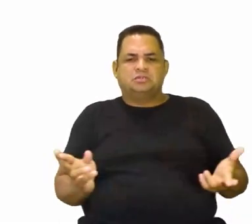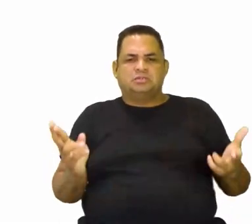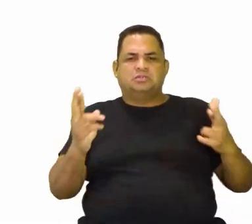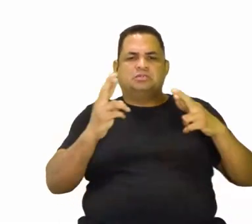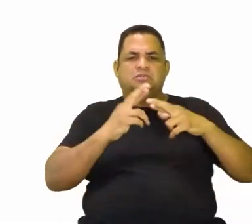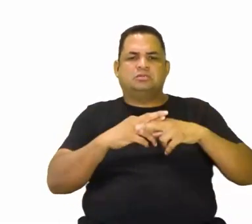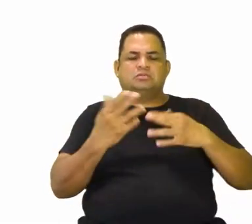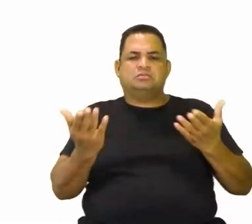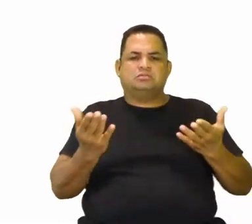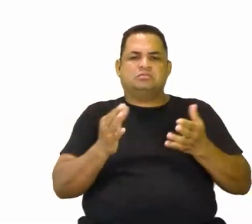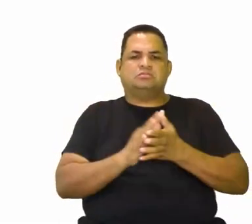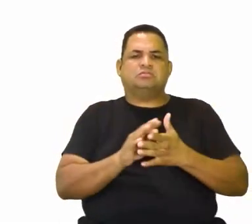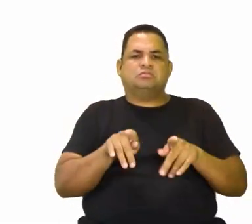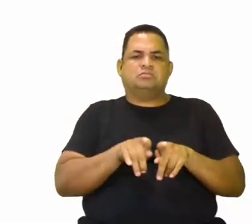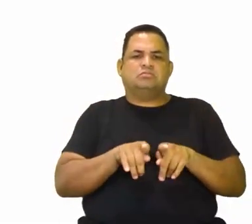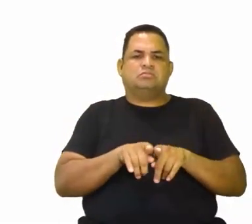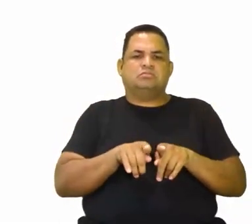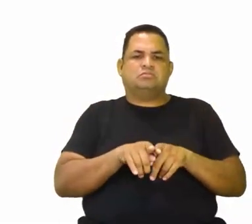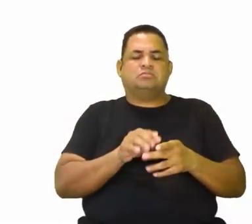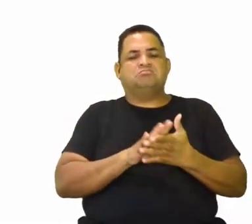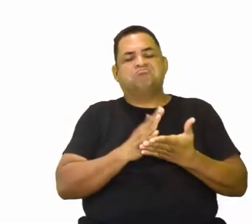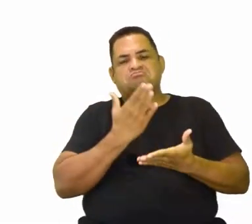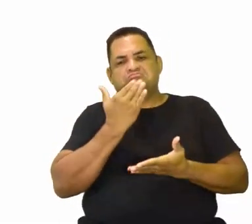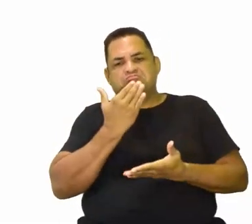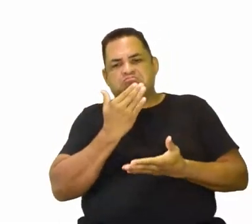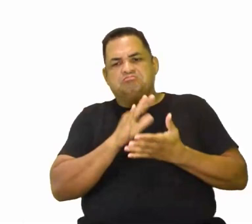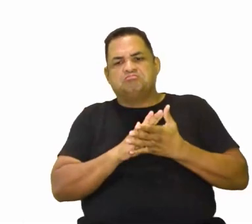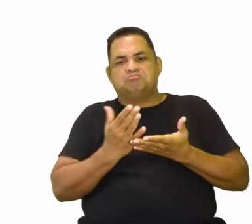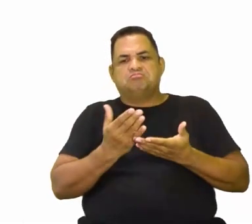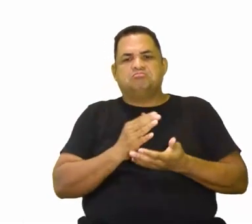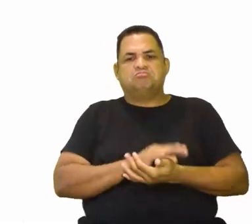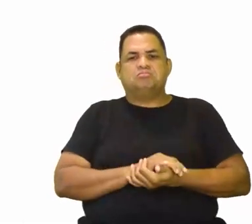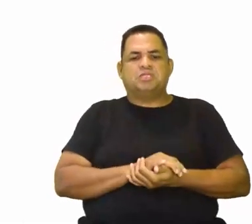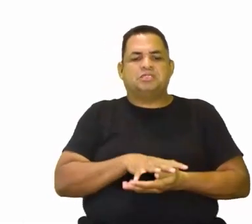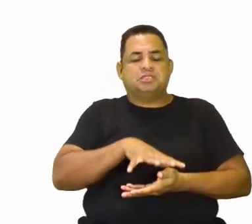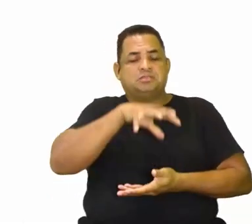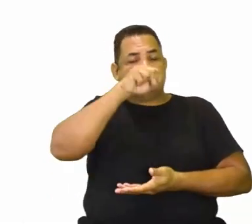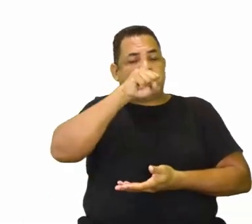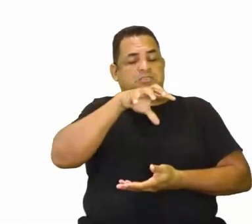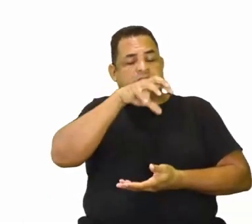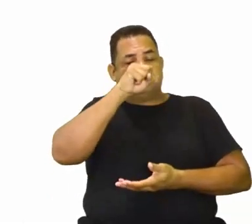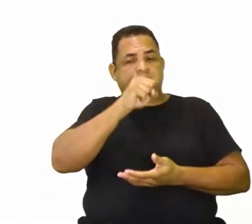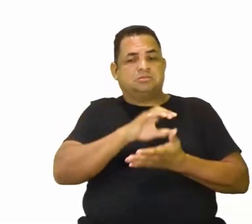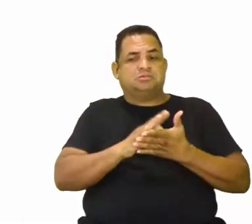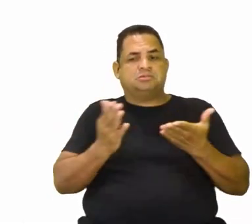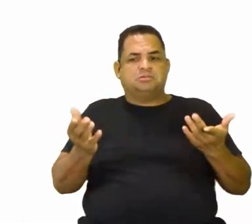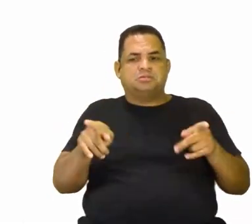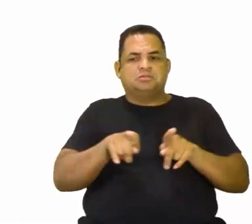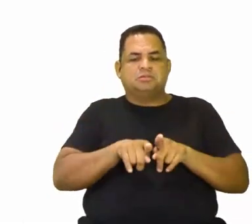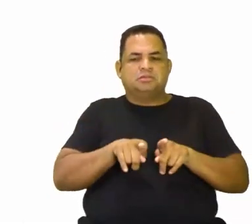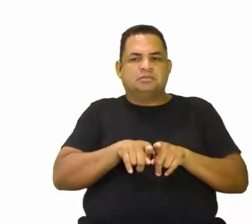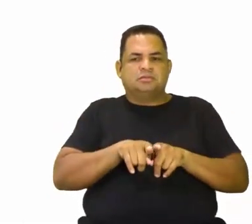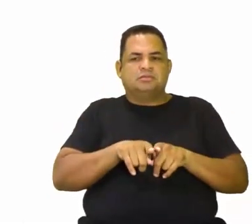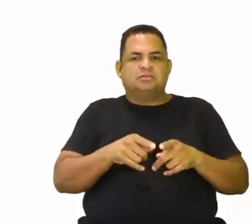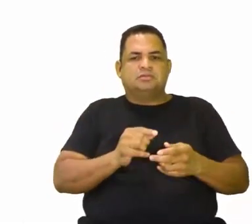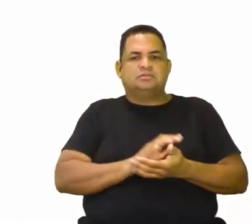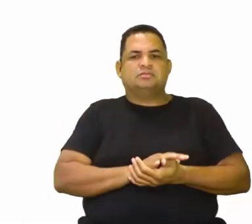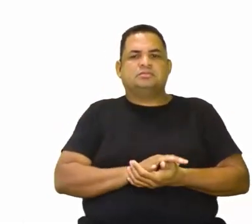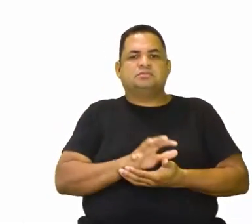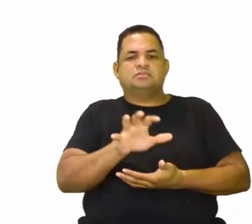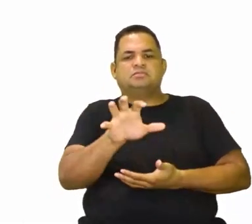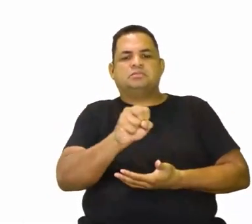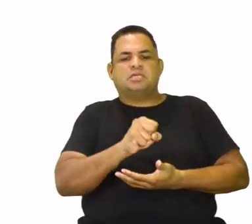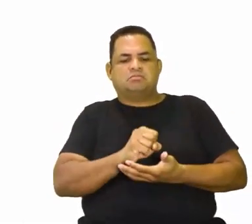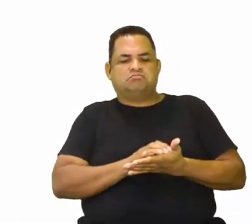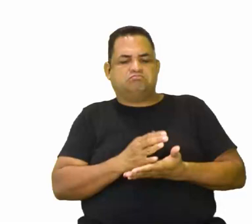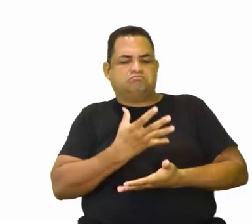químicas, assim como também na alimentação, na nossa respiração. Exatamente, professora. Muito oportuno, né? Você pega uma